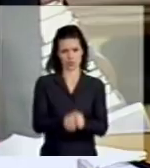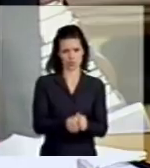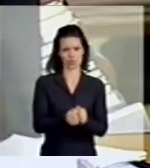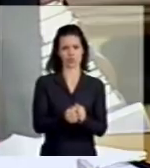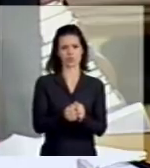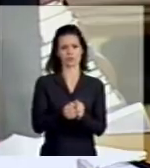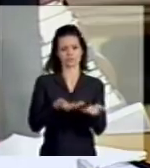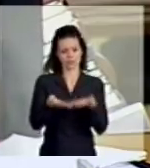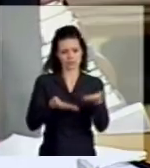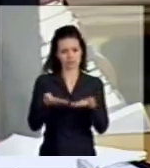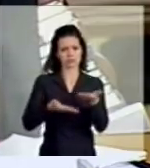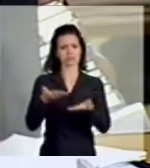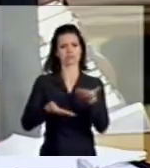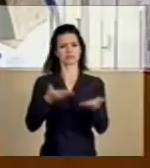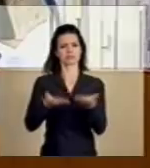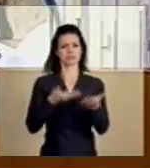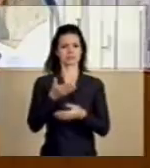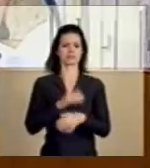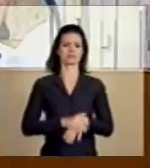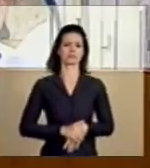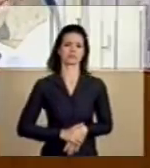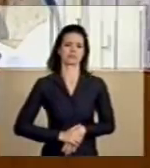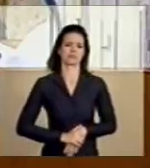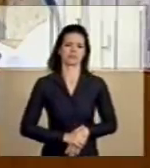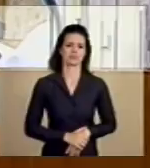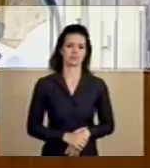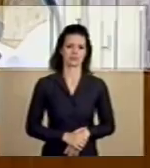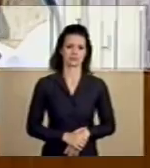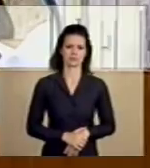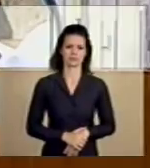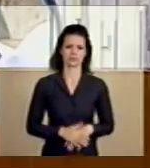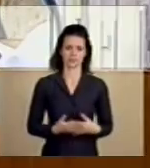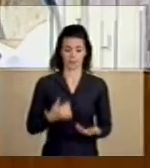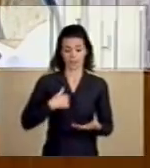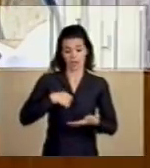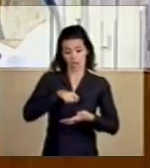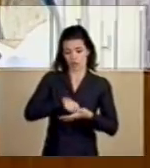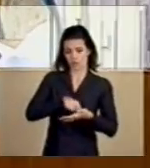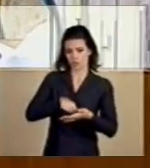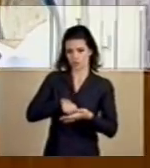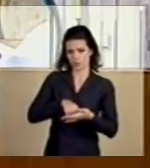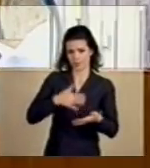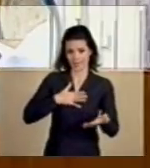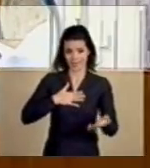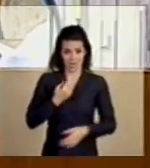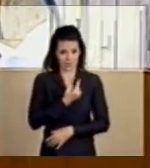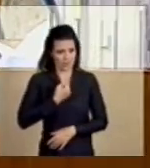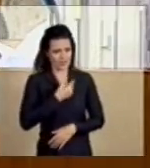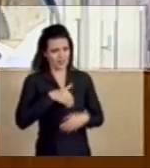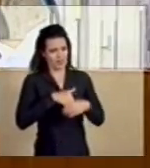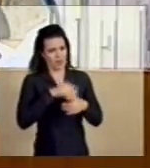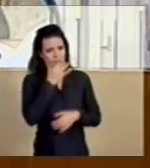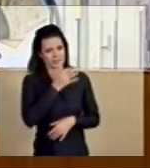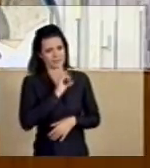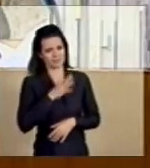esse acompanhamento do biênio. Exato. É só porque eu tinha anotado... Eu estou isolado no plenário. É fato.